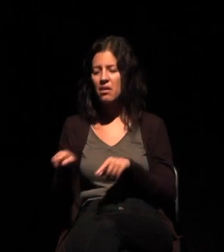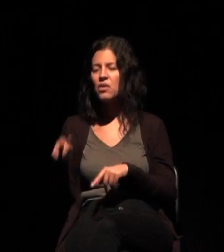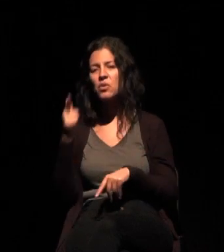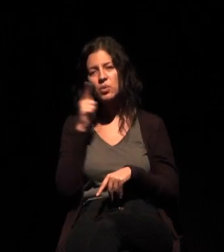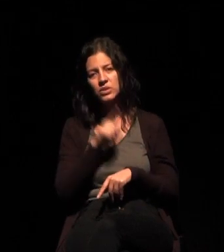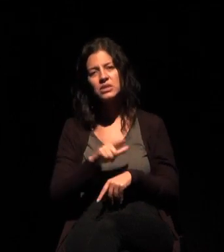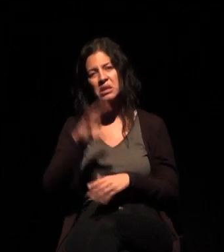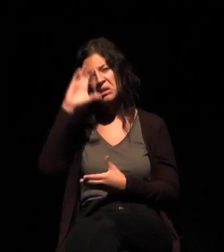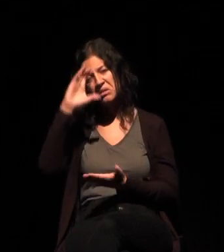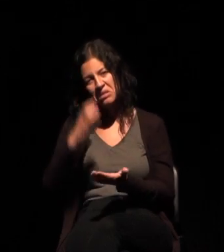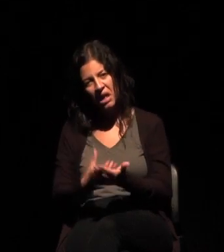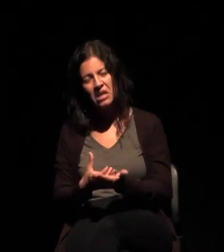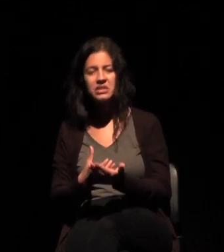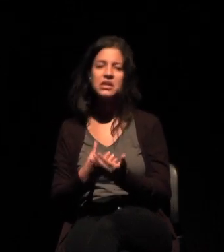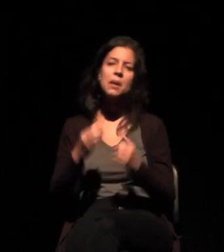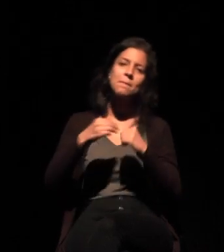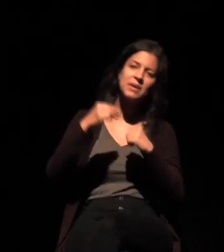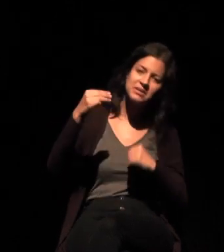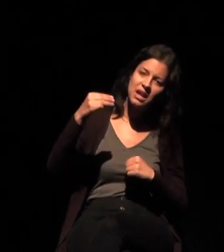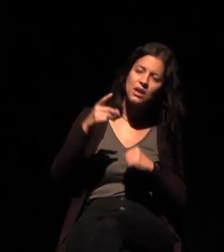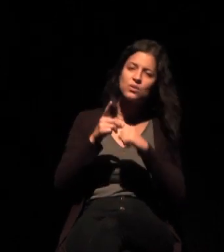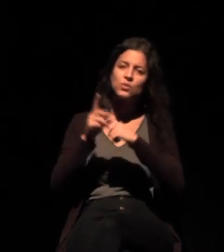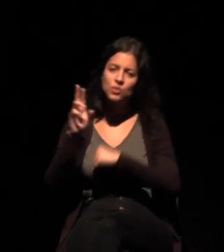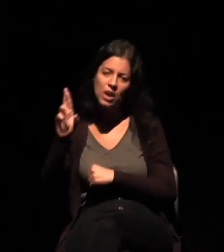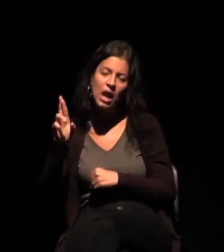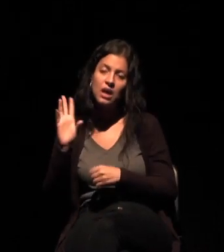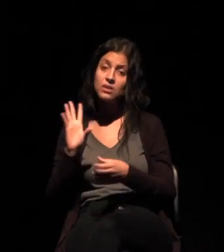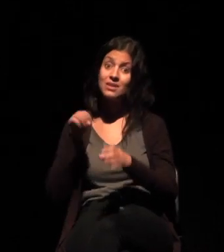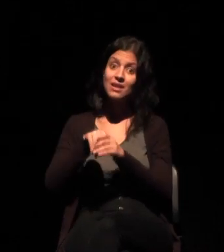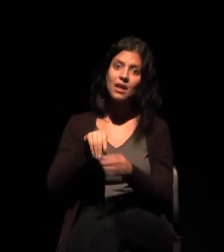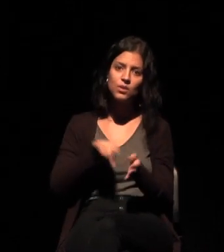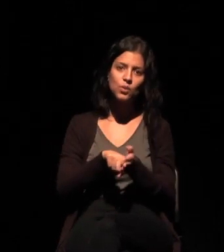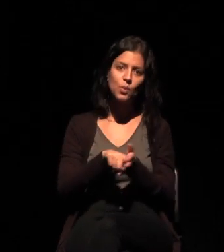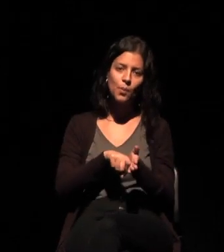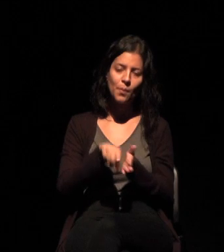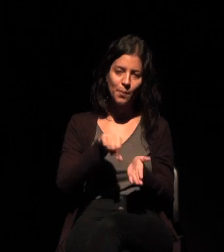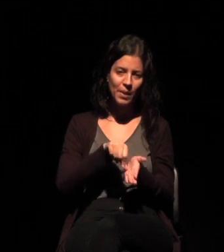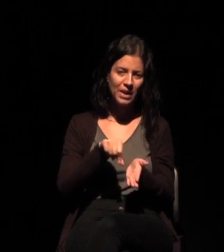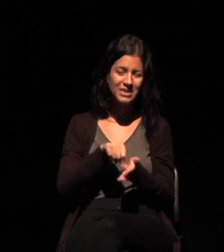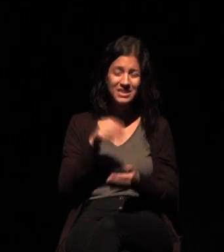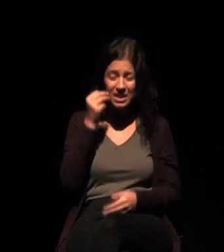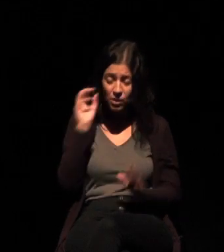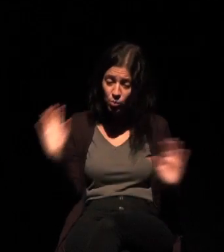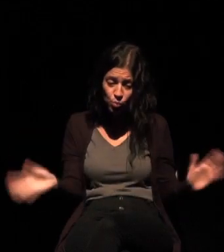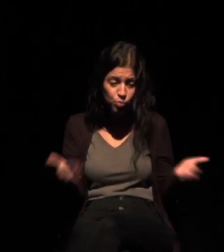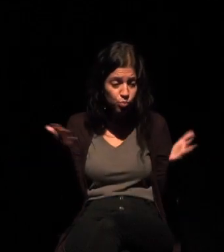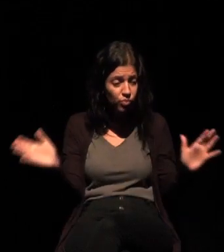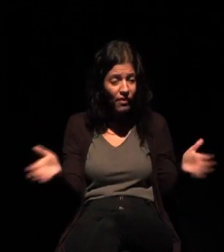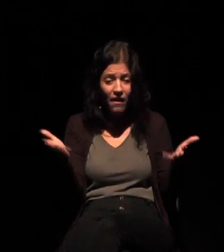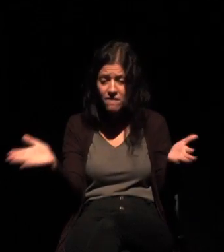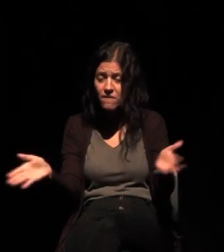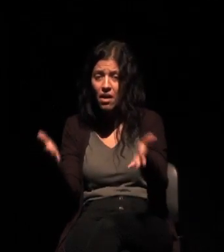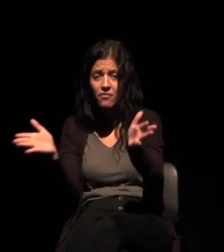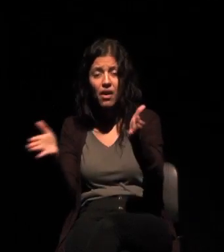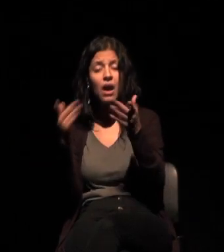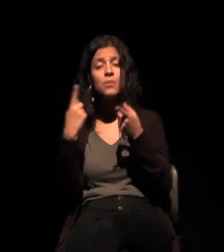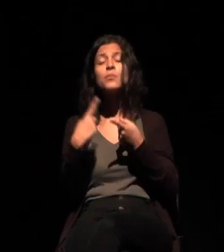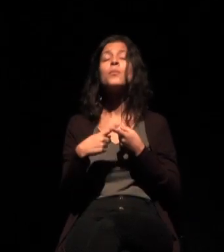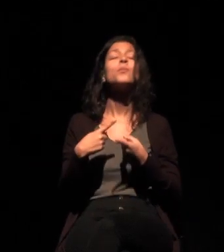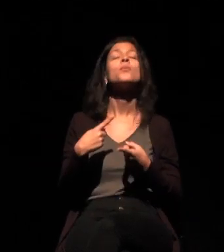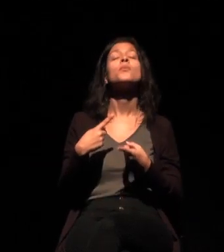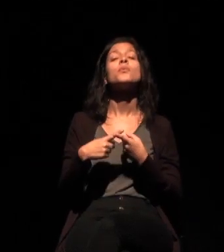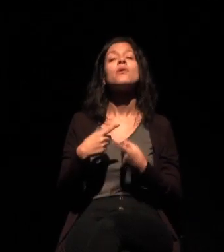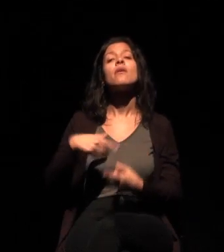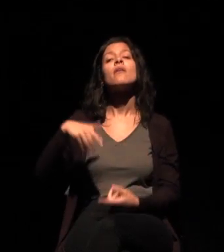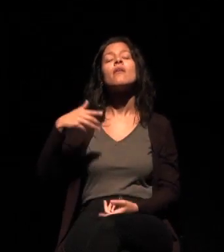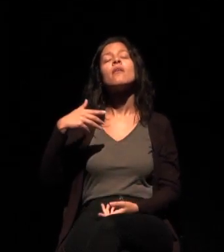doutoramento de estudos dentro do parque nós tentamos fomentar estou a máxima acima tudo porque fomos percebendo que não só é